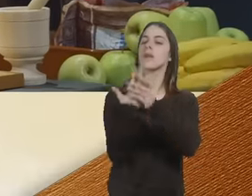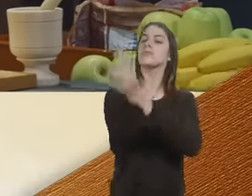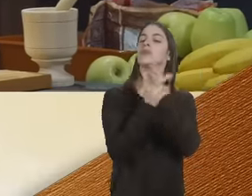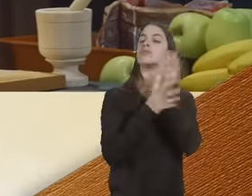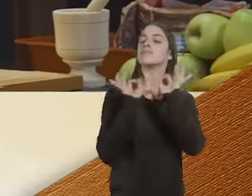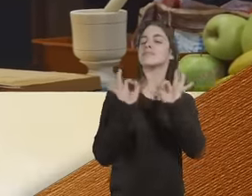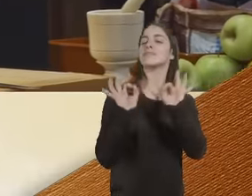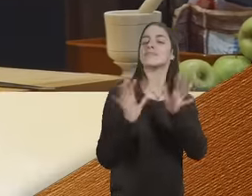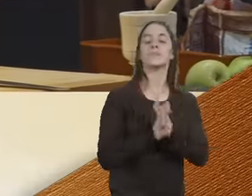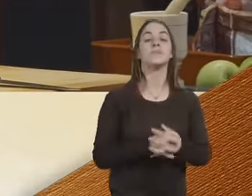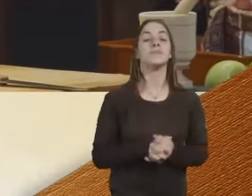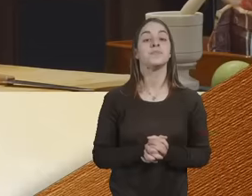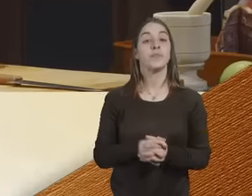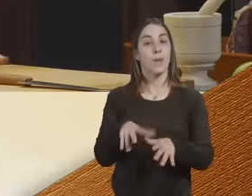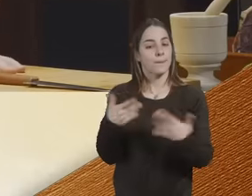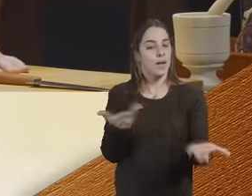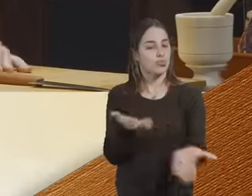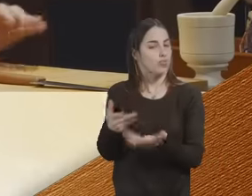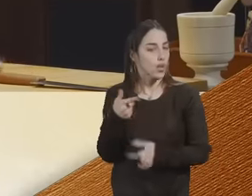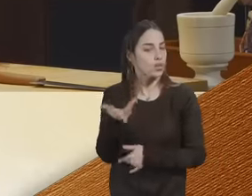bonitas, para abrir o espumante, está bem que eu...